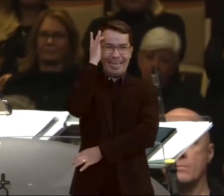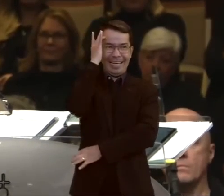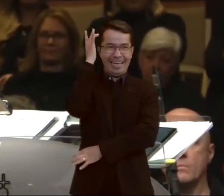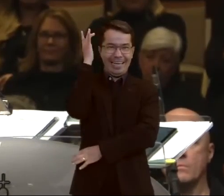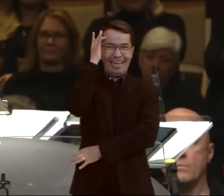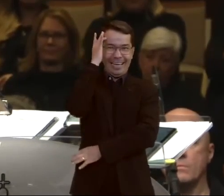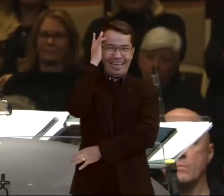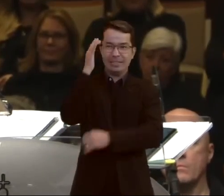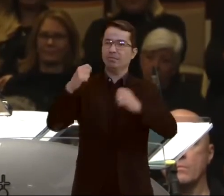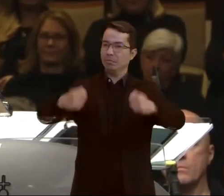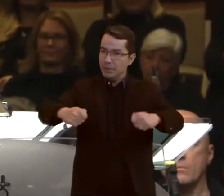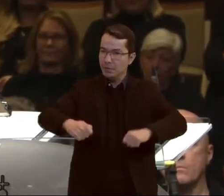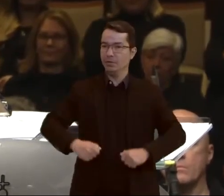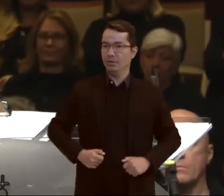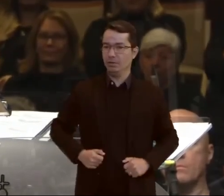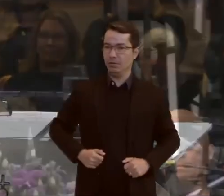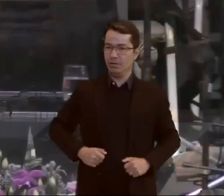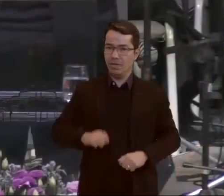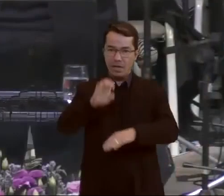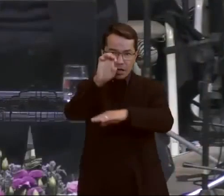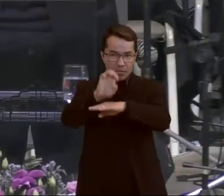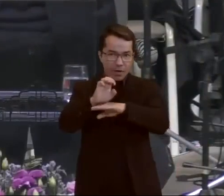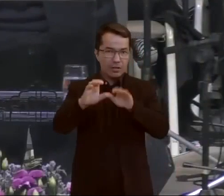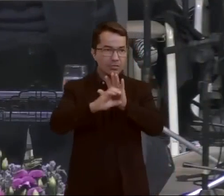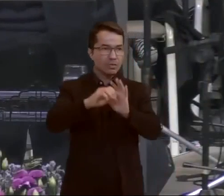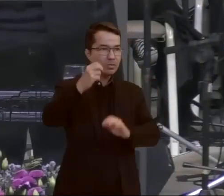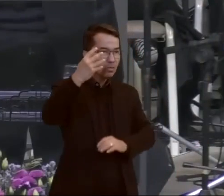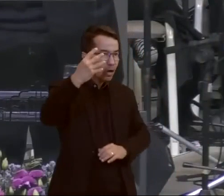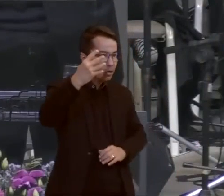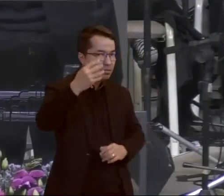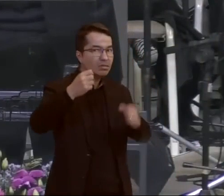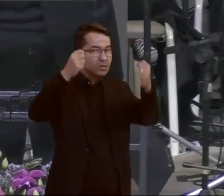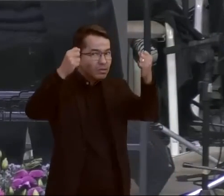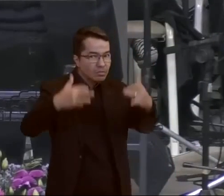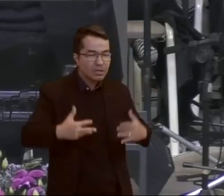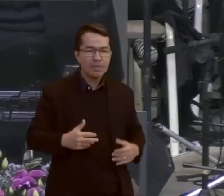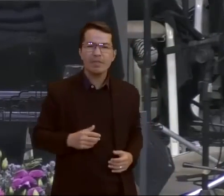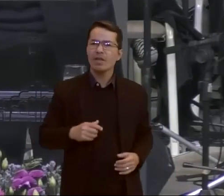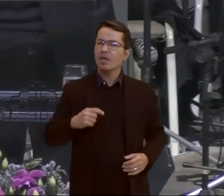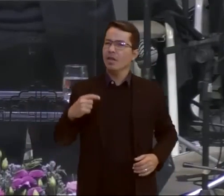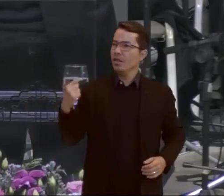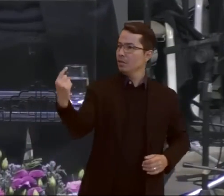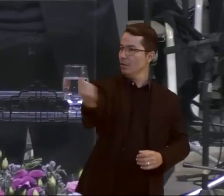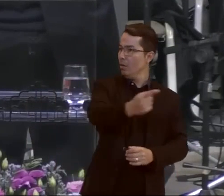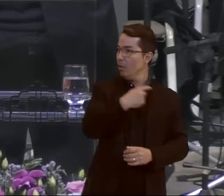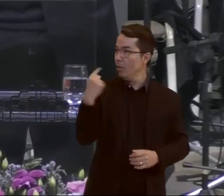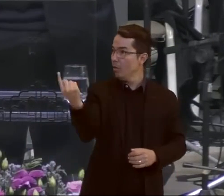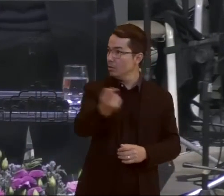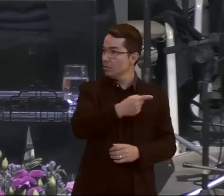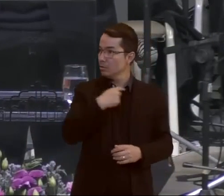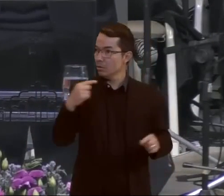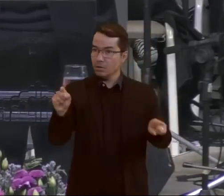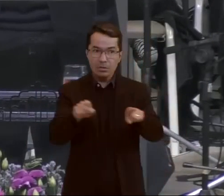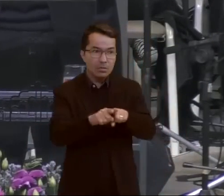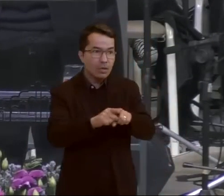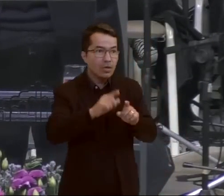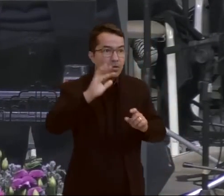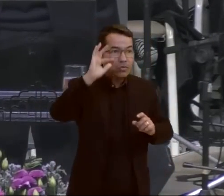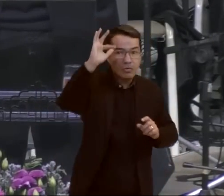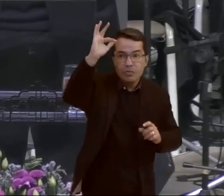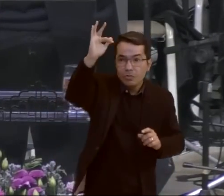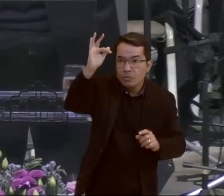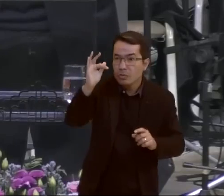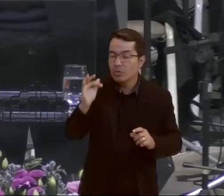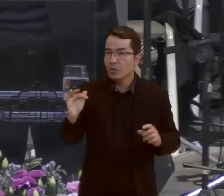versículos 13 em diante: desse modo, todos nós chegaremos a ser um na nossa fé e